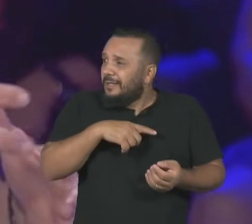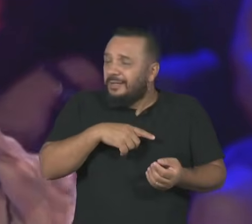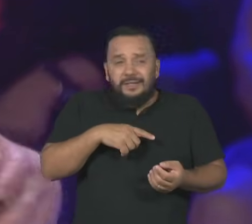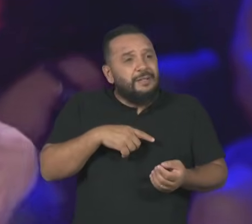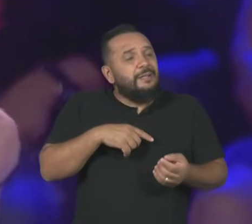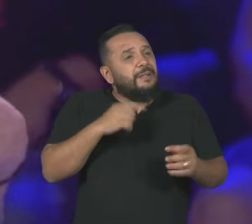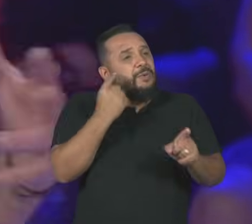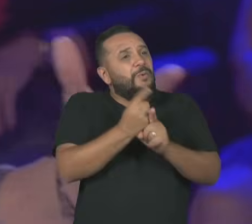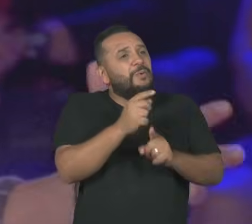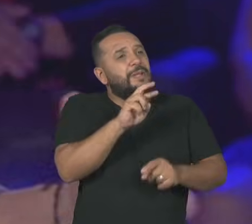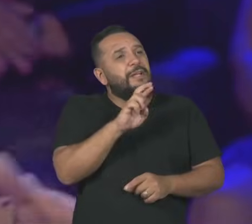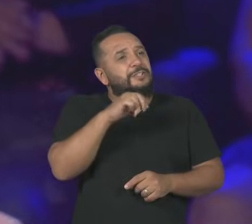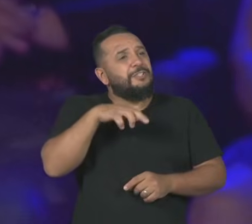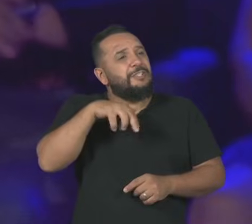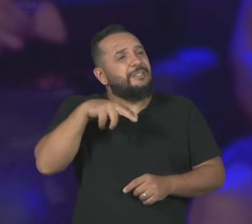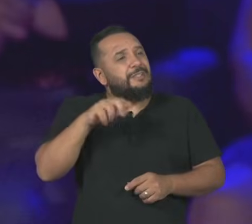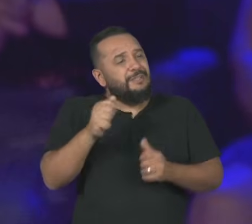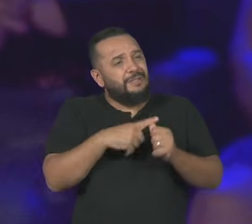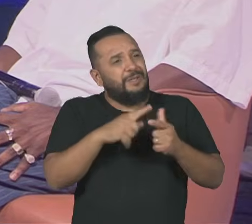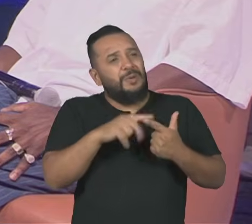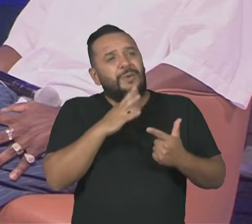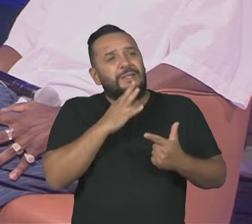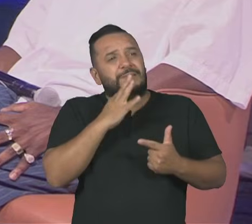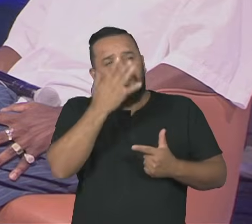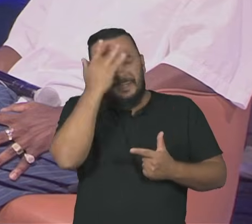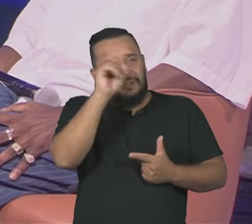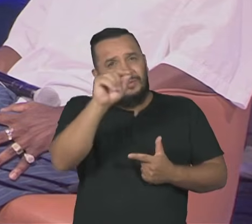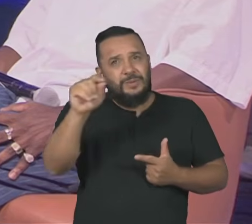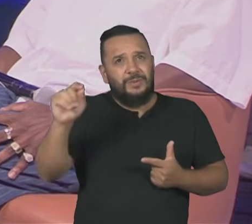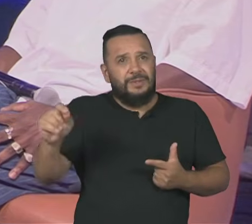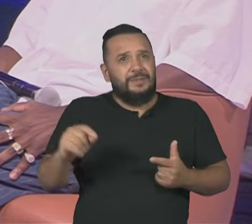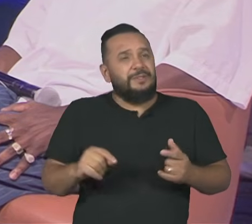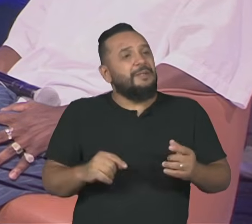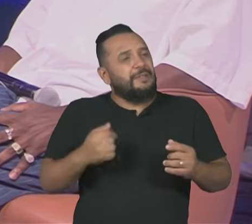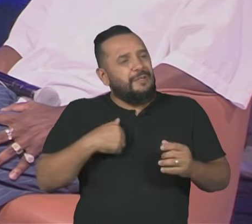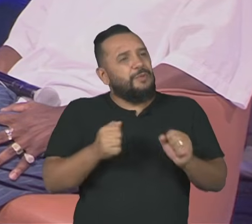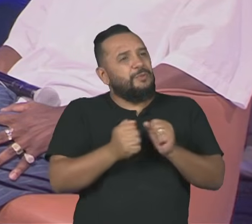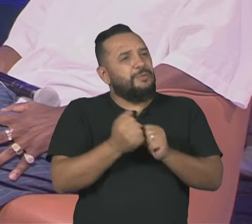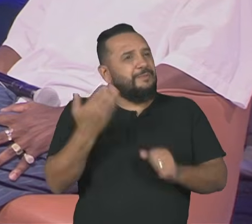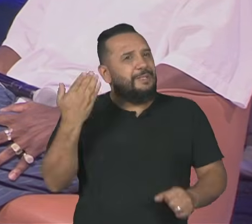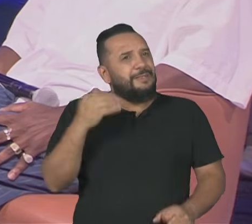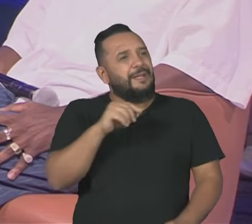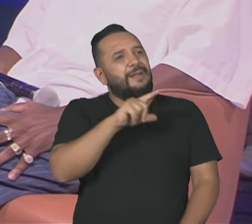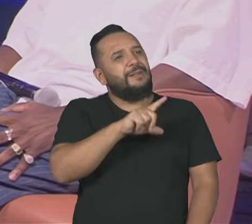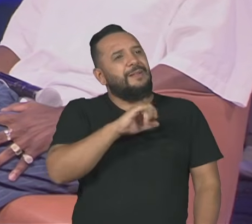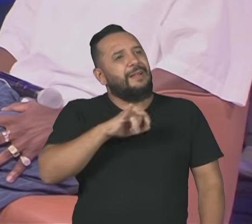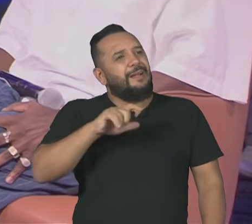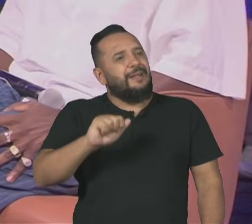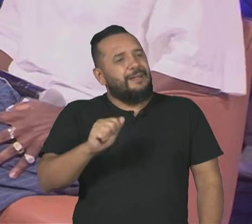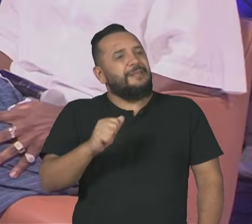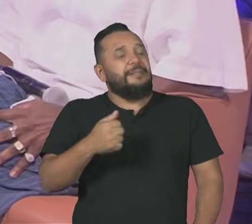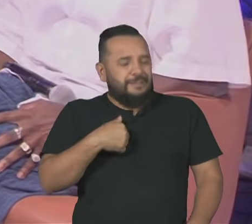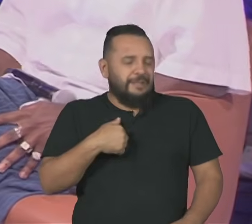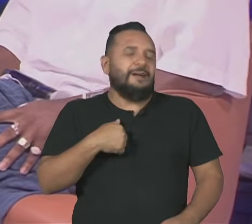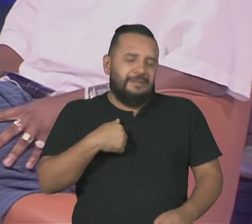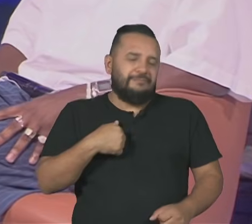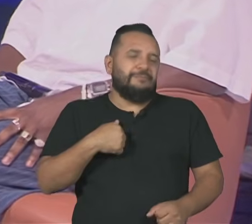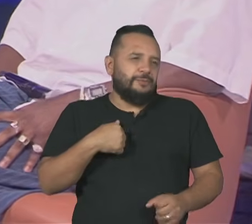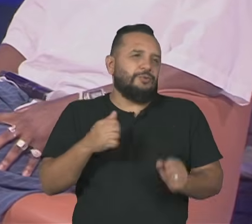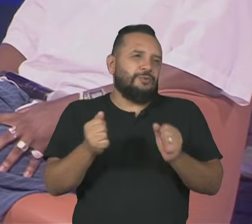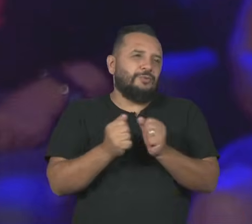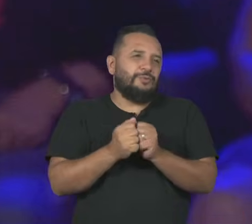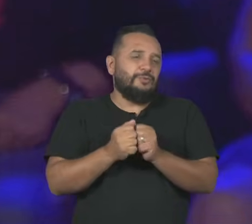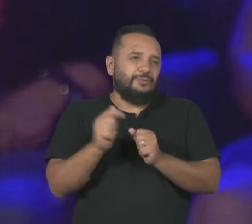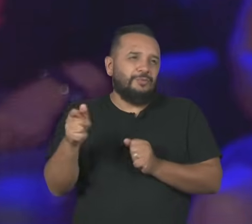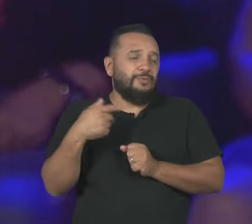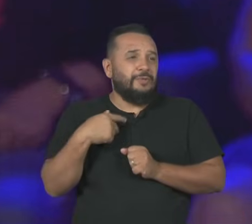Regina Casé, de conhecer pessoas, né? Aconteceram Eu na minha estava com a dona vida. Deia, mãe do Paulo Gustavo, no seu show, e ela felicíssima. Eu